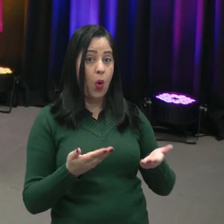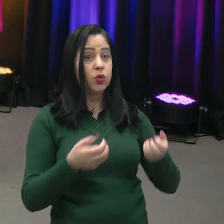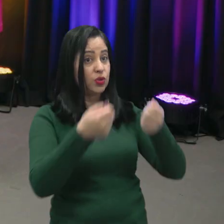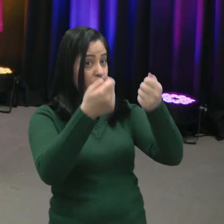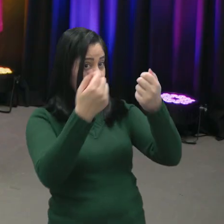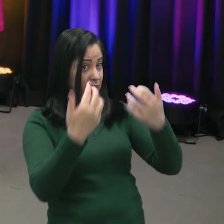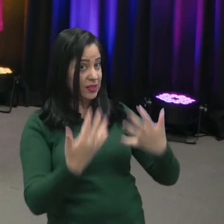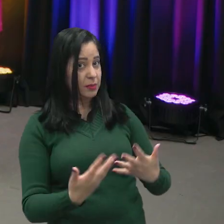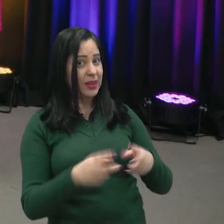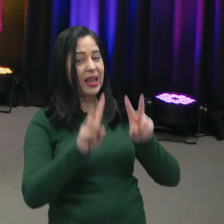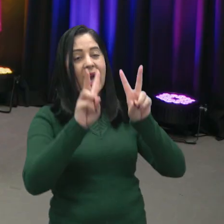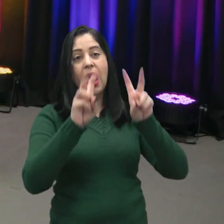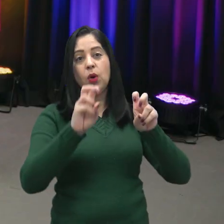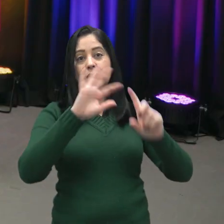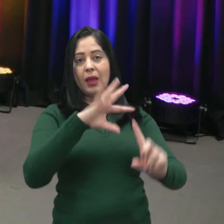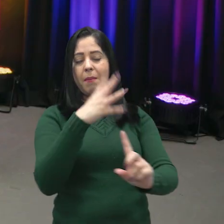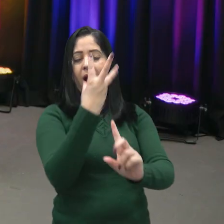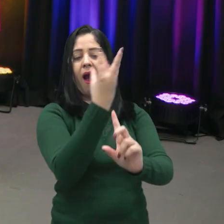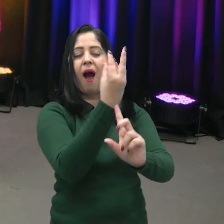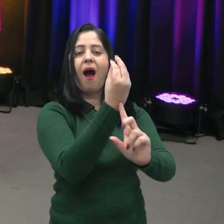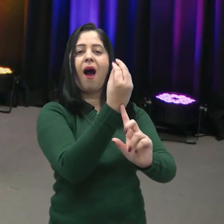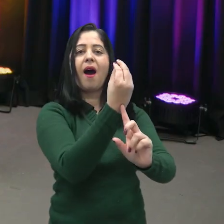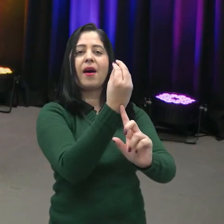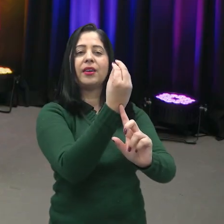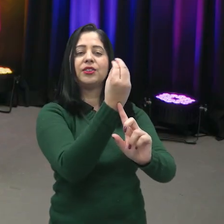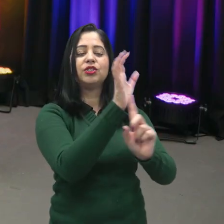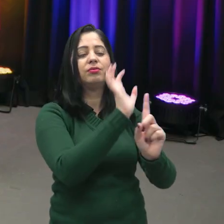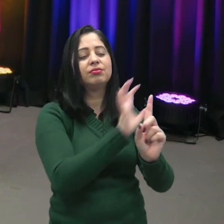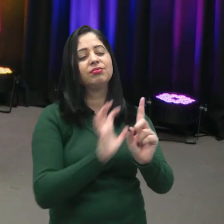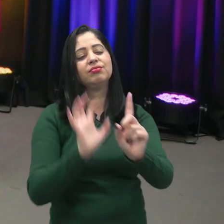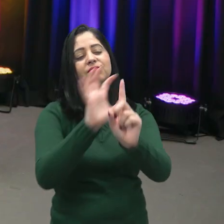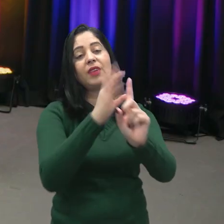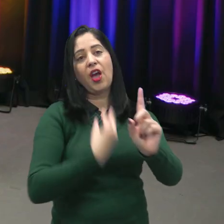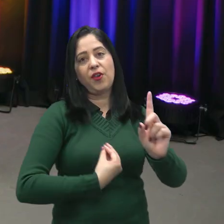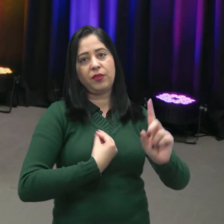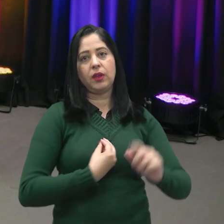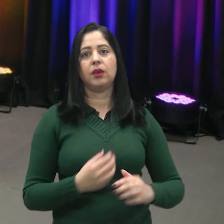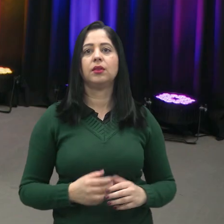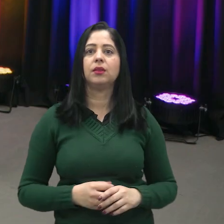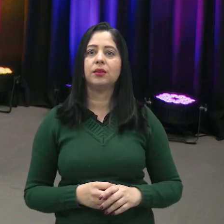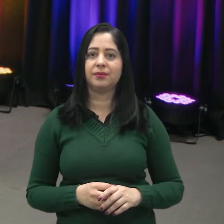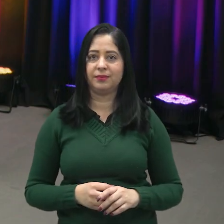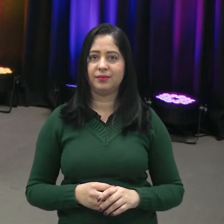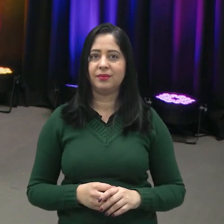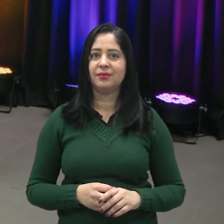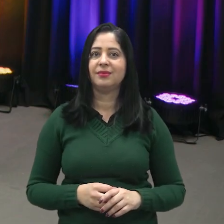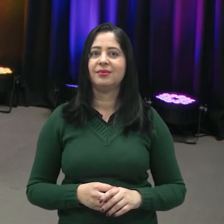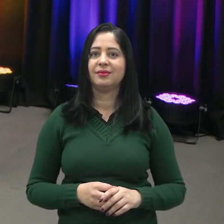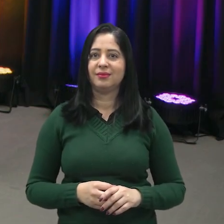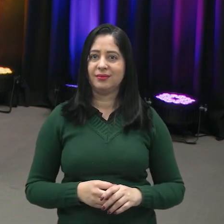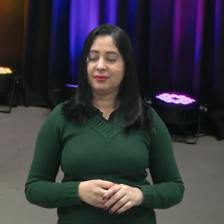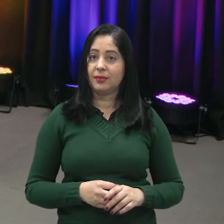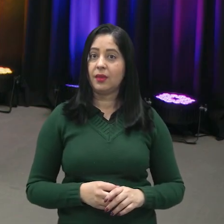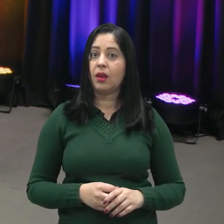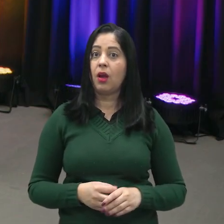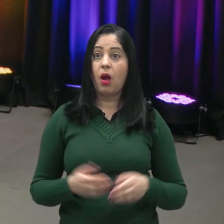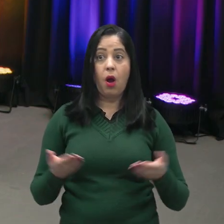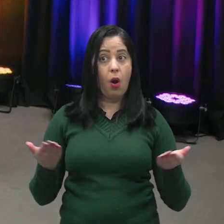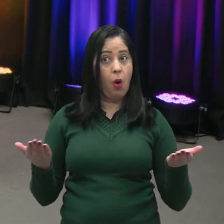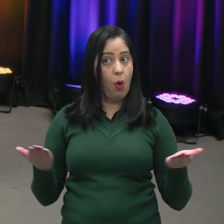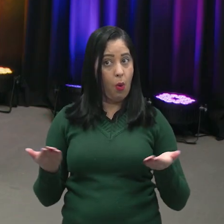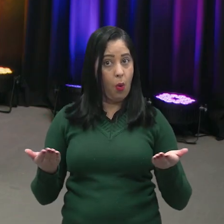vida das pessoas. E olha como já está fazendo movimento o nosso quadro Arte em Movimento, porque quem indicou